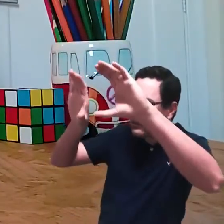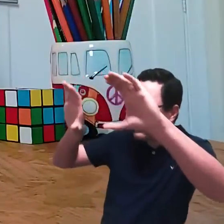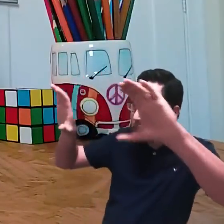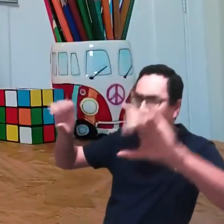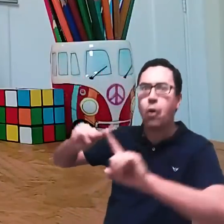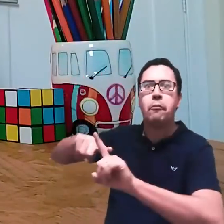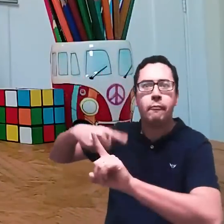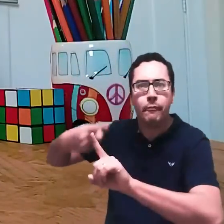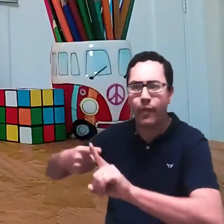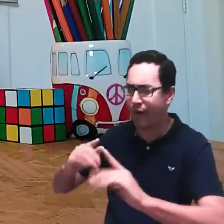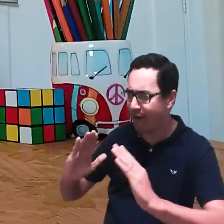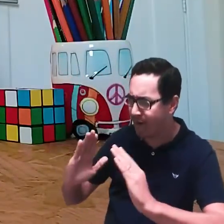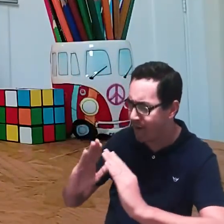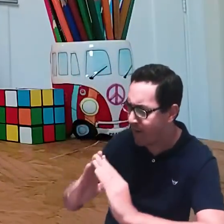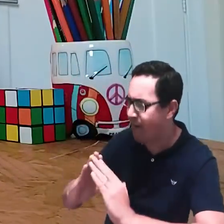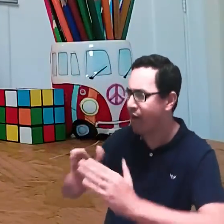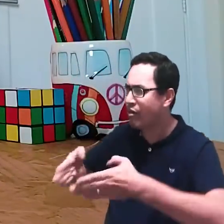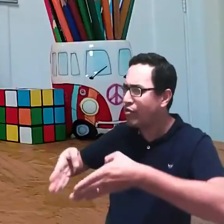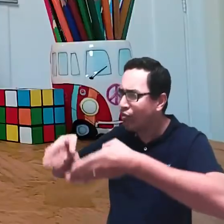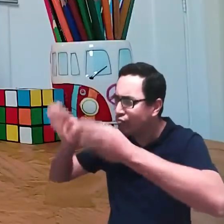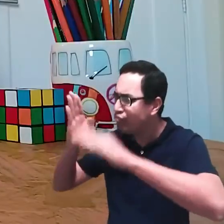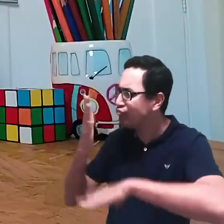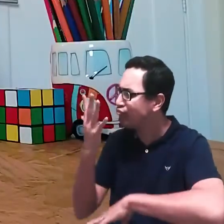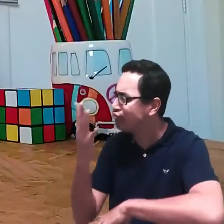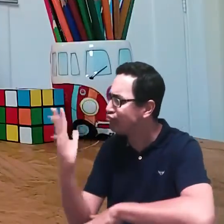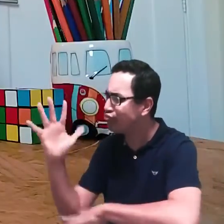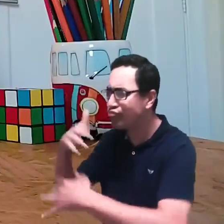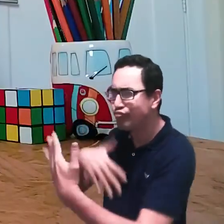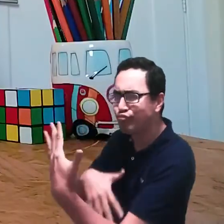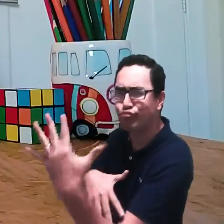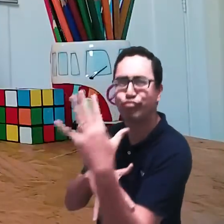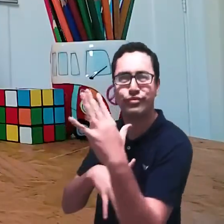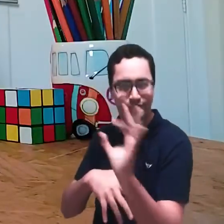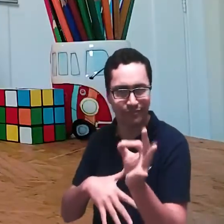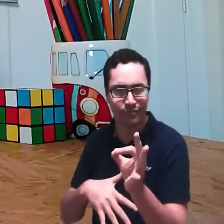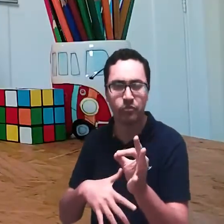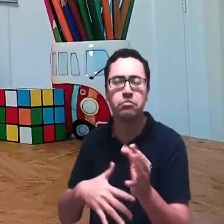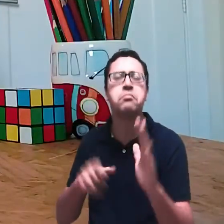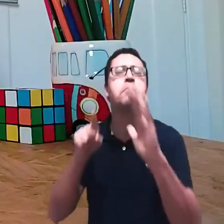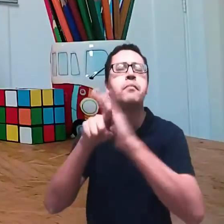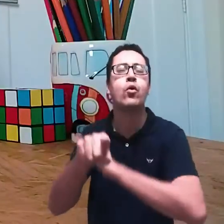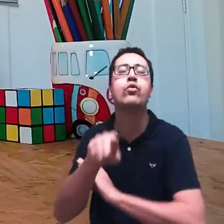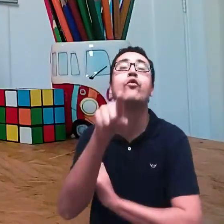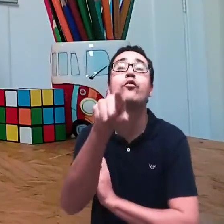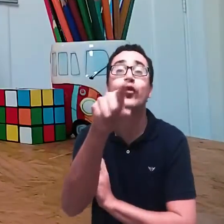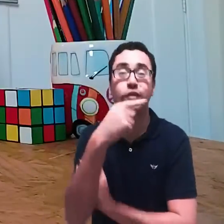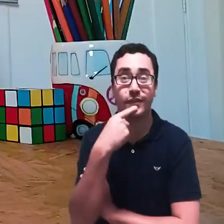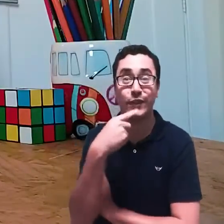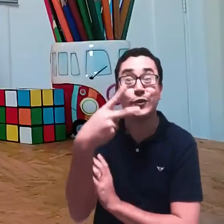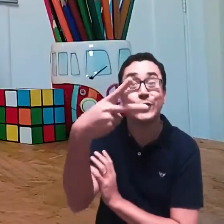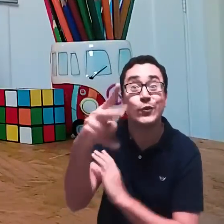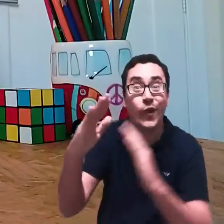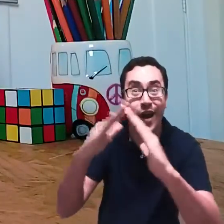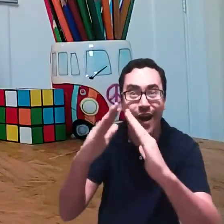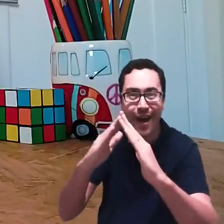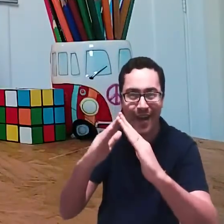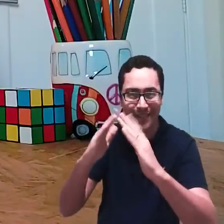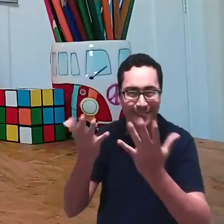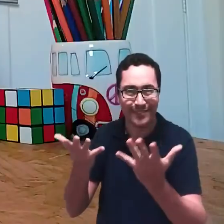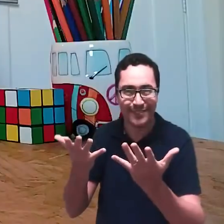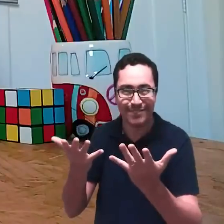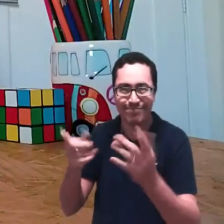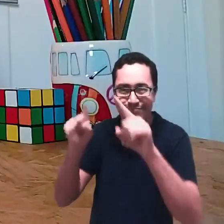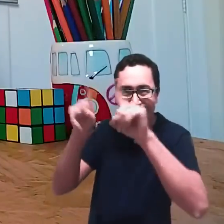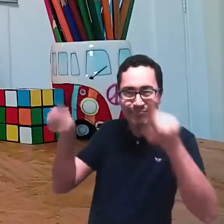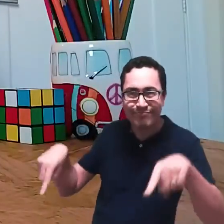repararam? Pois é, o que vocês enxergam quando olham aí pra fora, além do